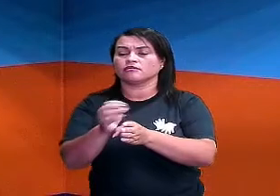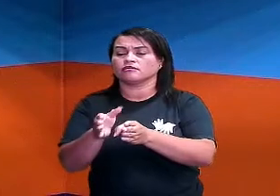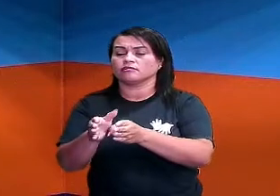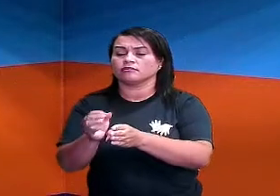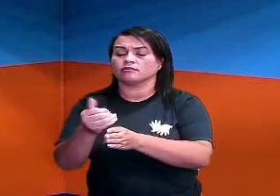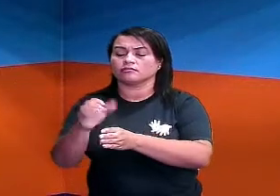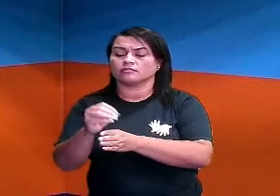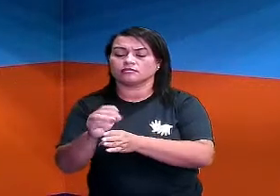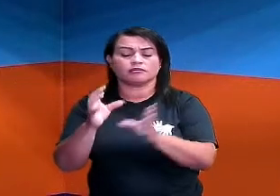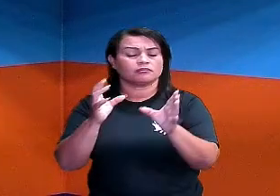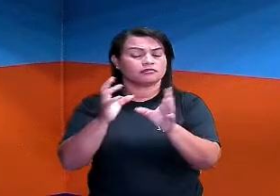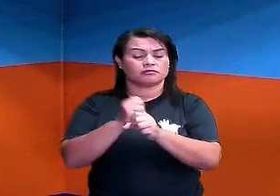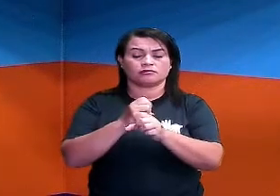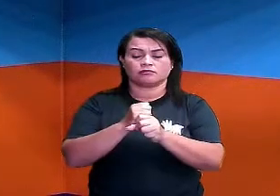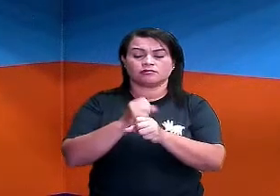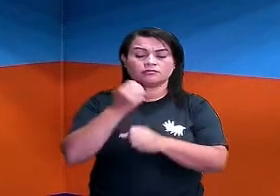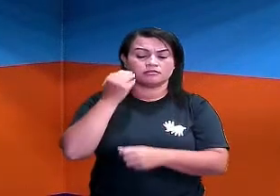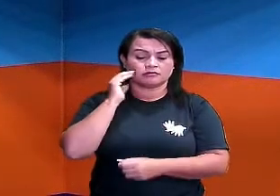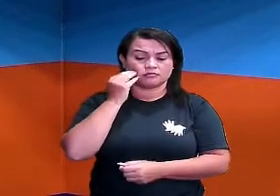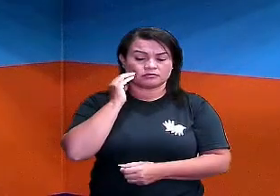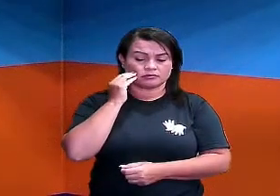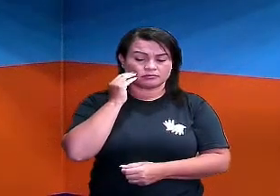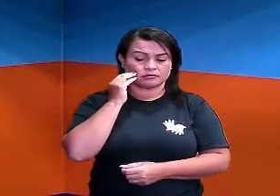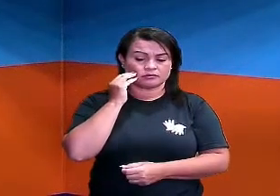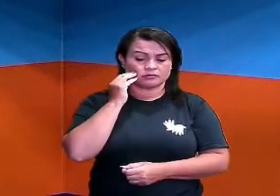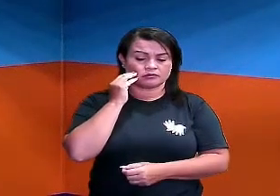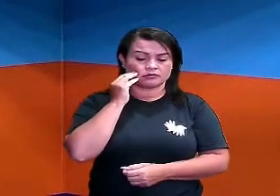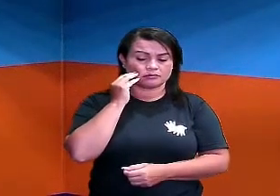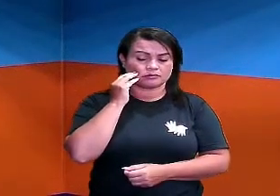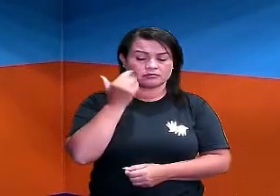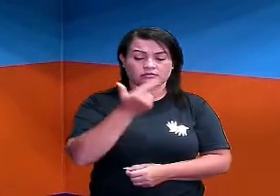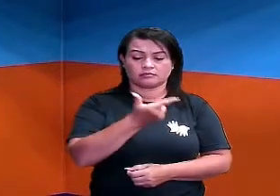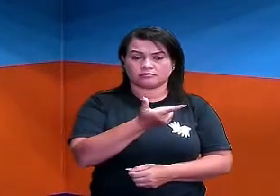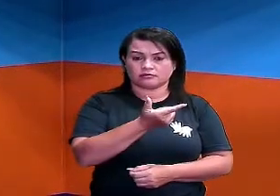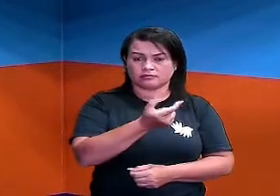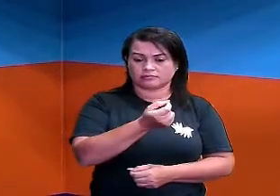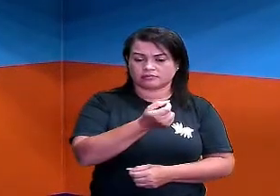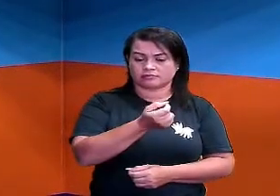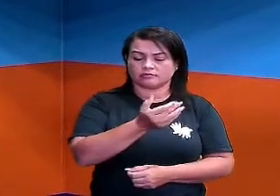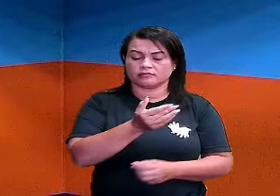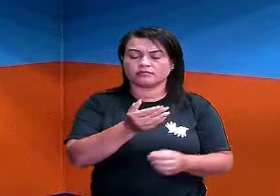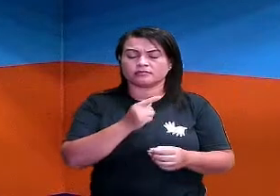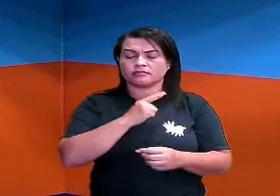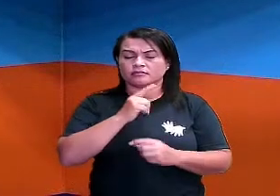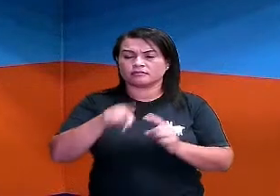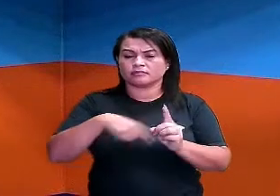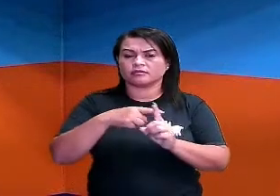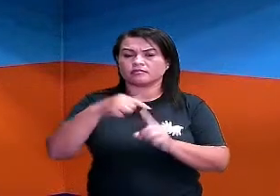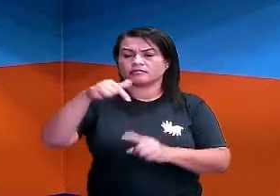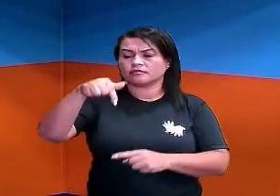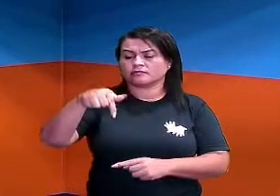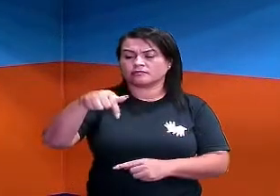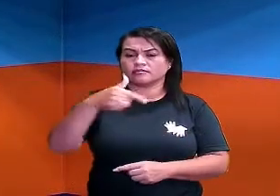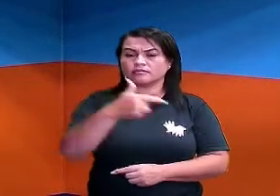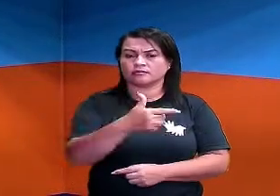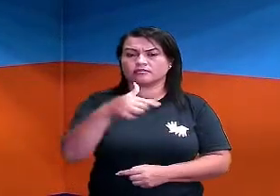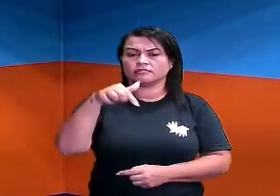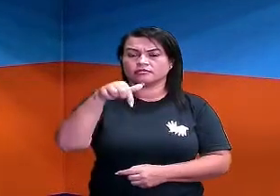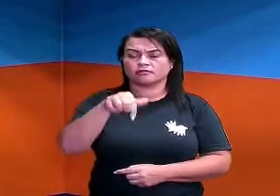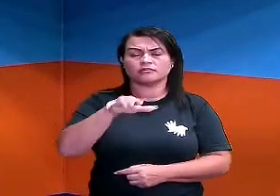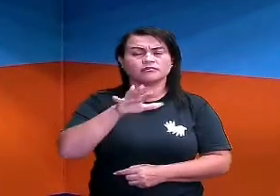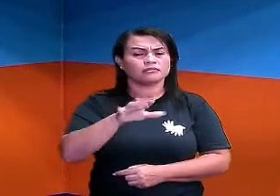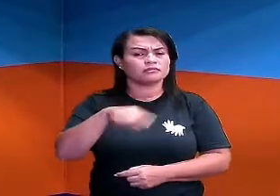contar esses daqui que passaram. E aí passaram 7. Então, eu vou ter 27. Mas se você ainda